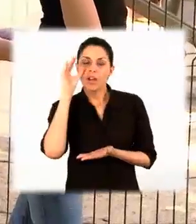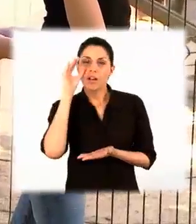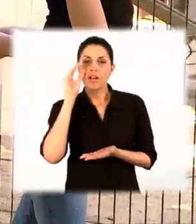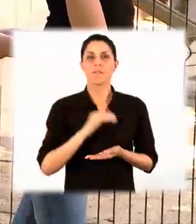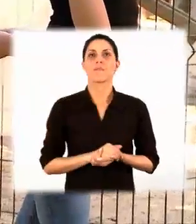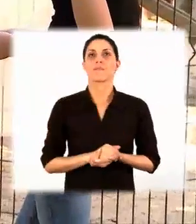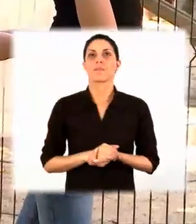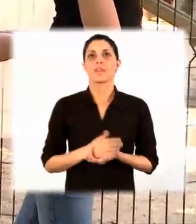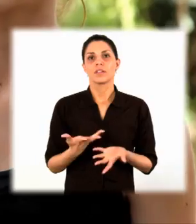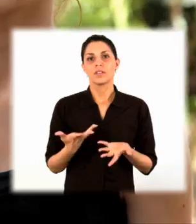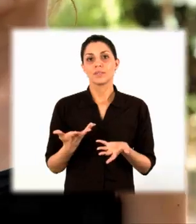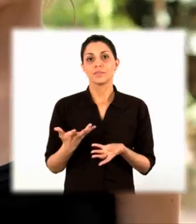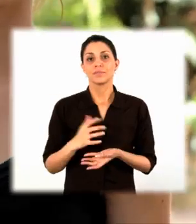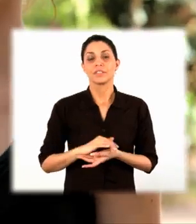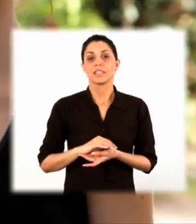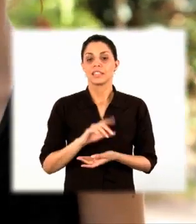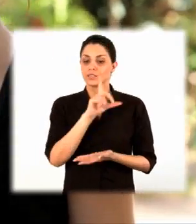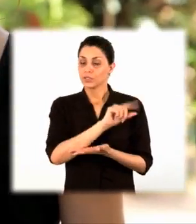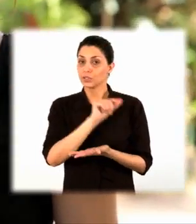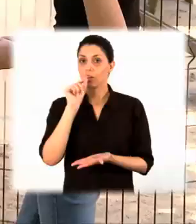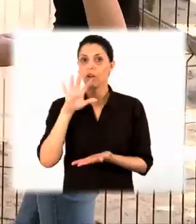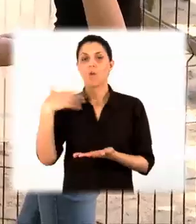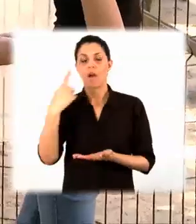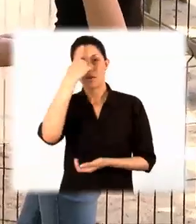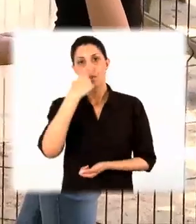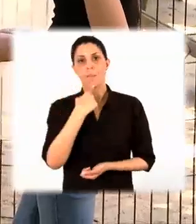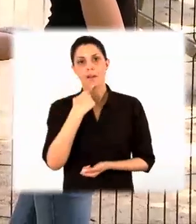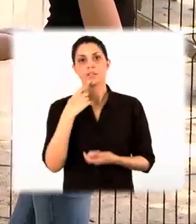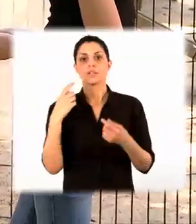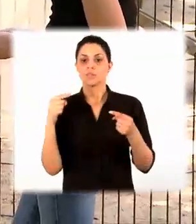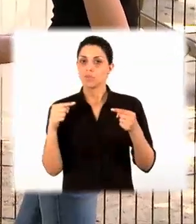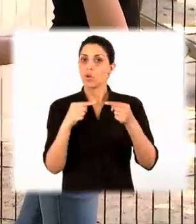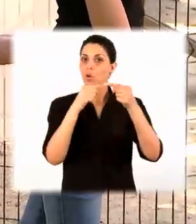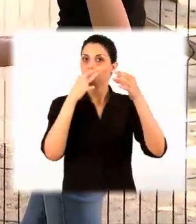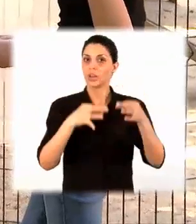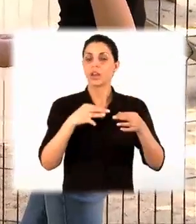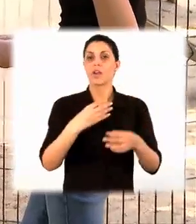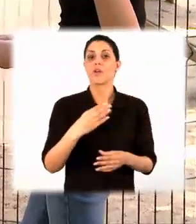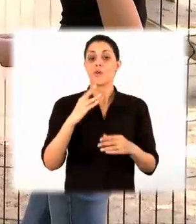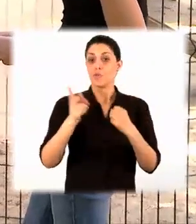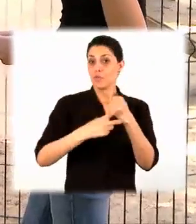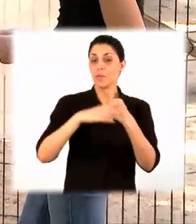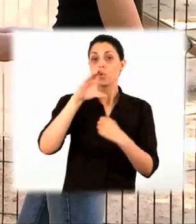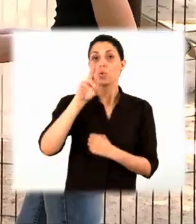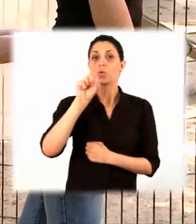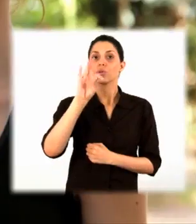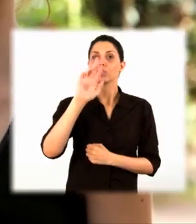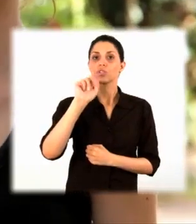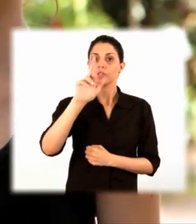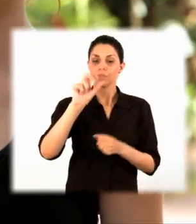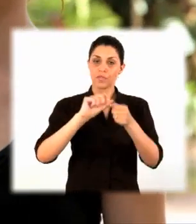olhada nelas e selecione que imagem pode estar associada ao verbo custar, para você formar